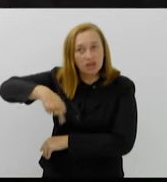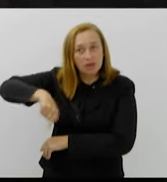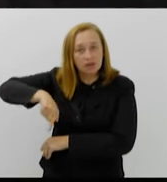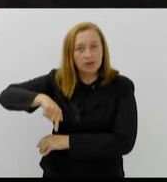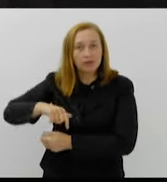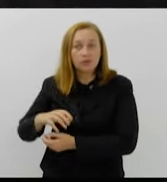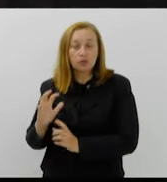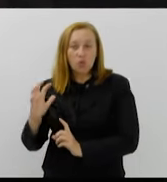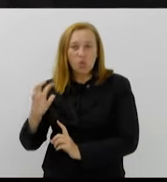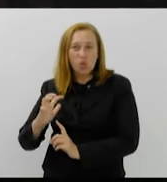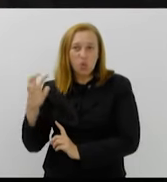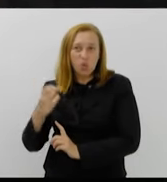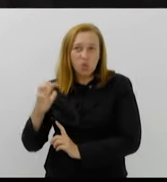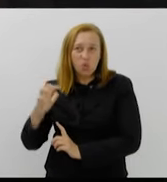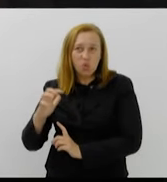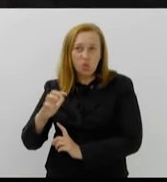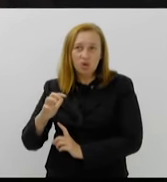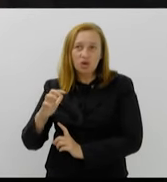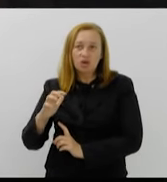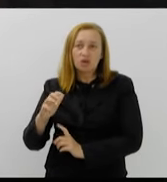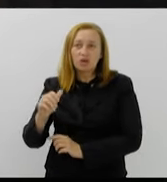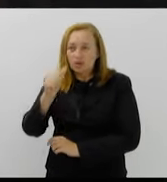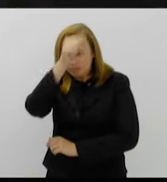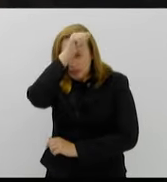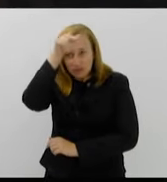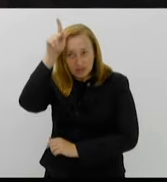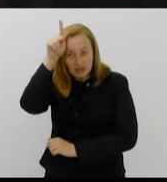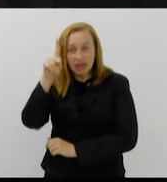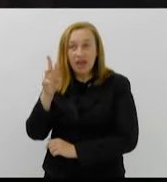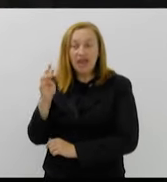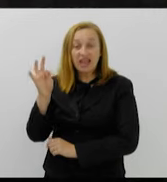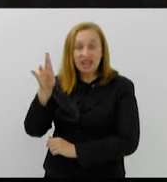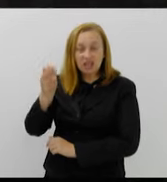sob o domínio do Prefeito Renato kiser